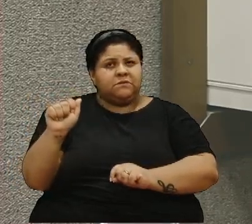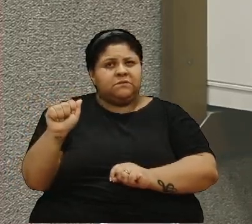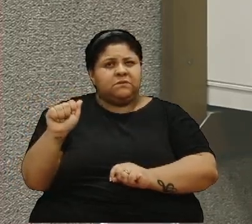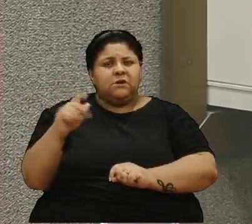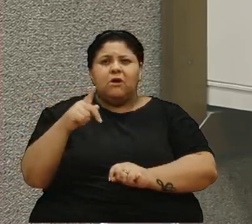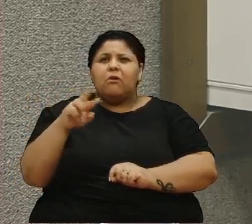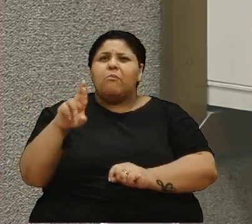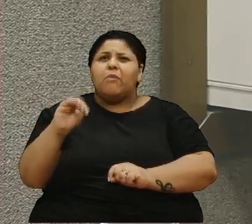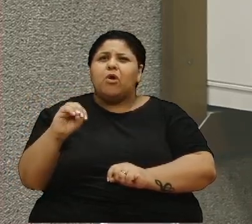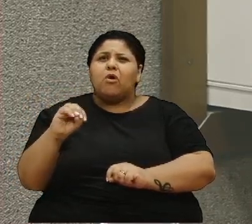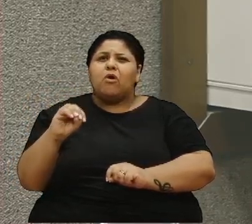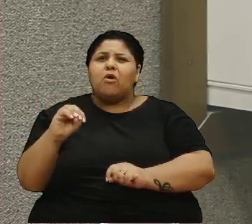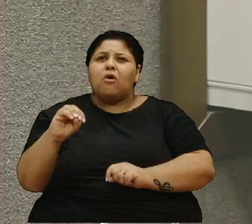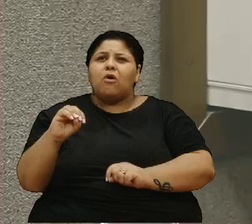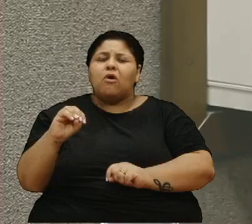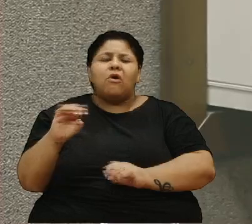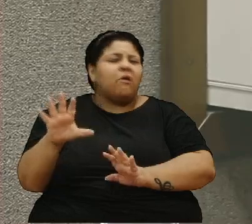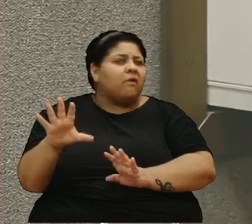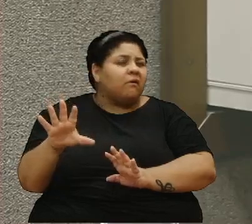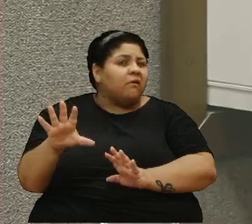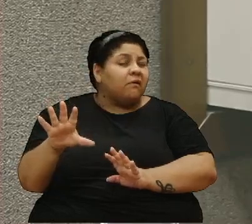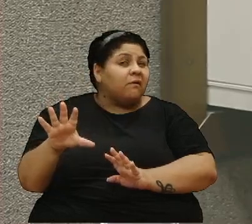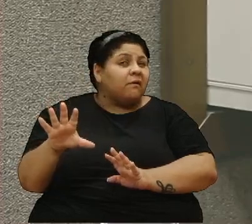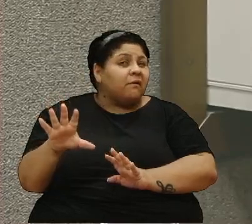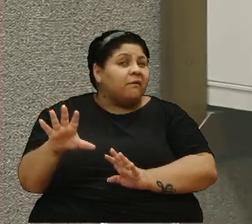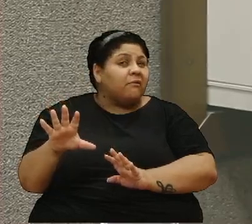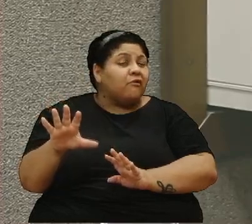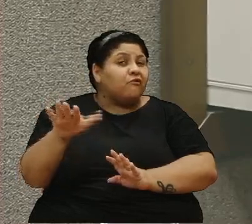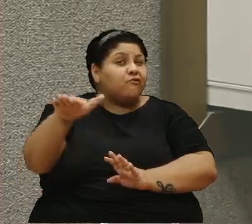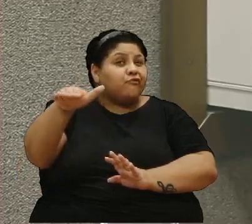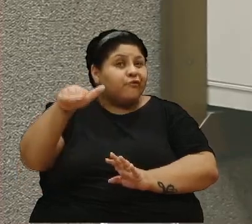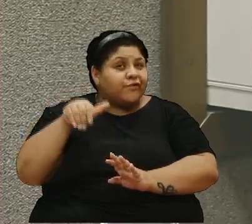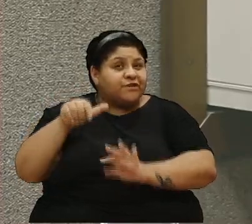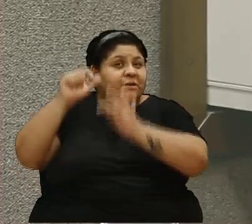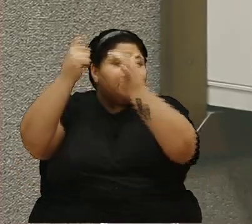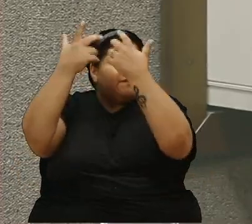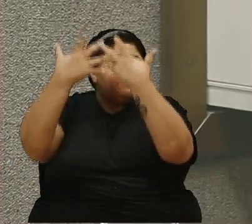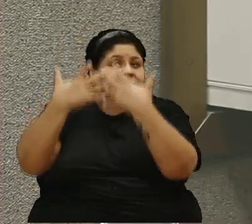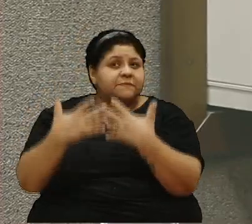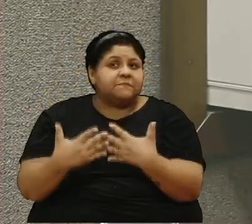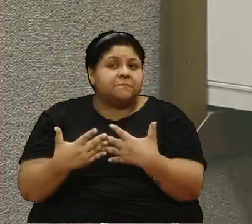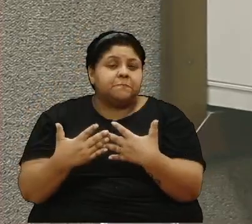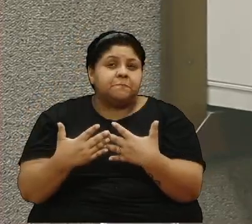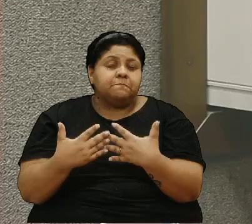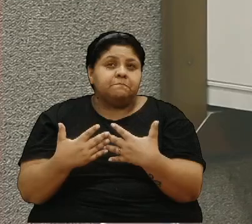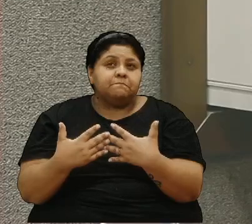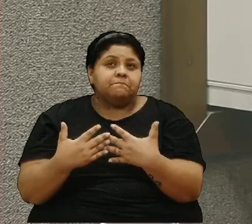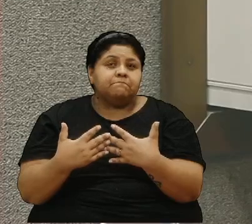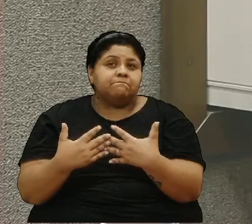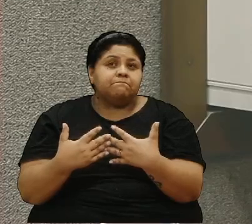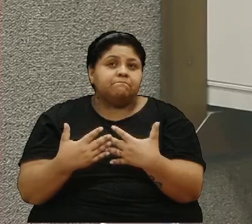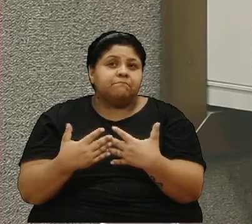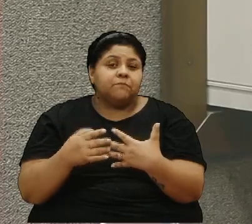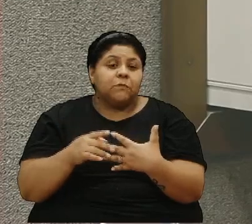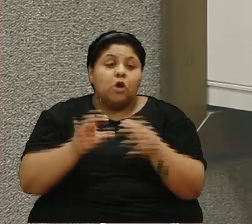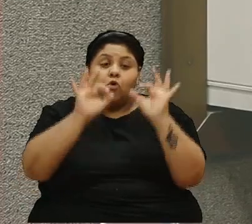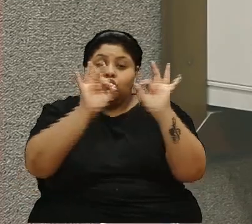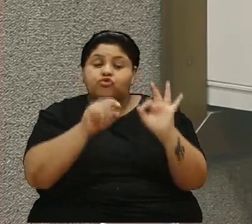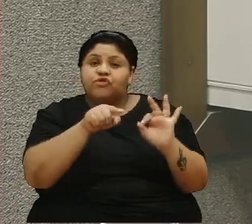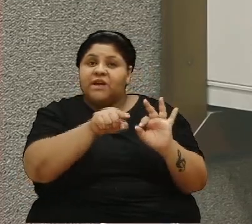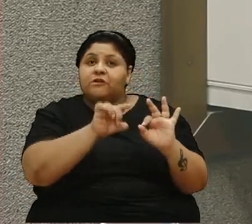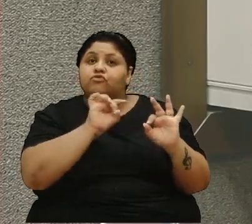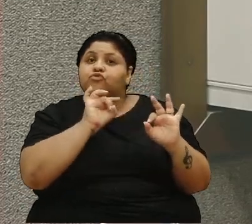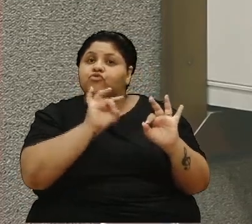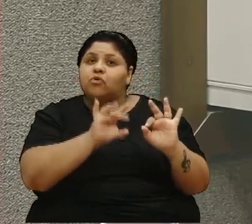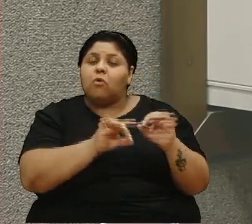como é que se chama? Caxias de Esporte. Foi chamada e foi explicado, tá, de que ali o ideal seria